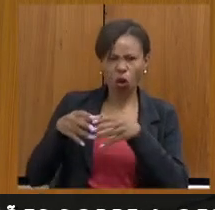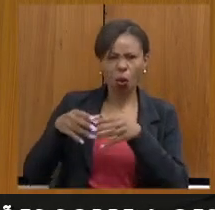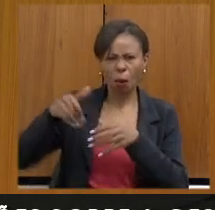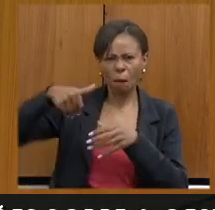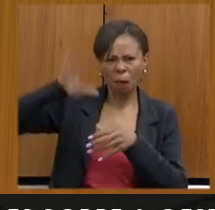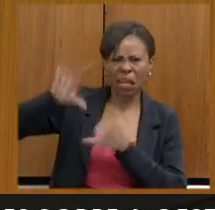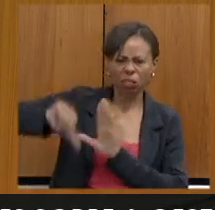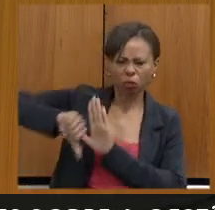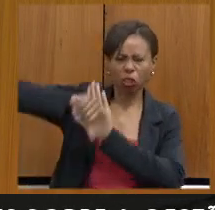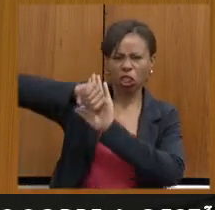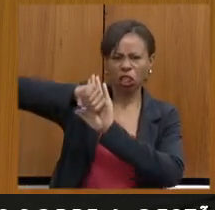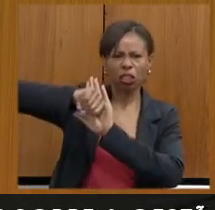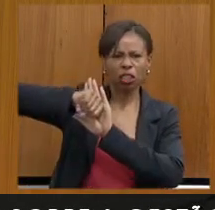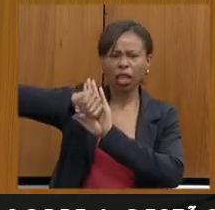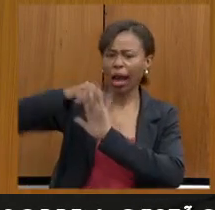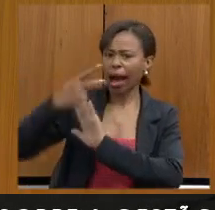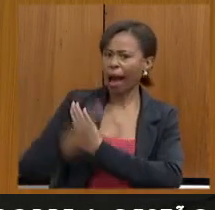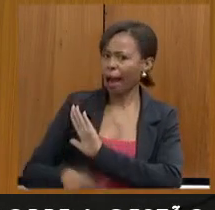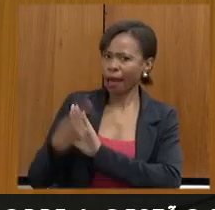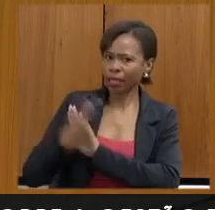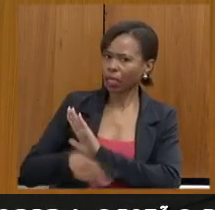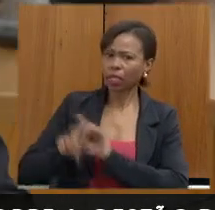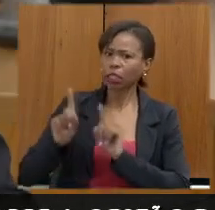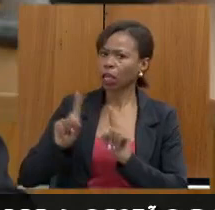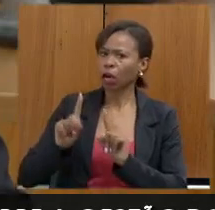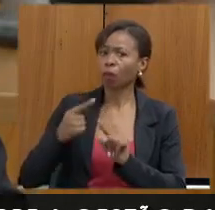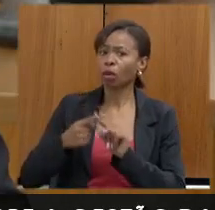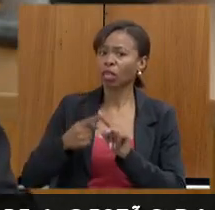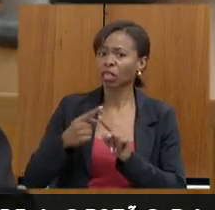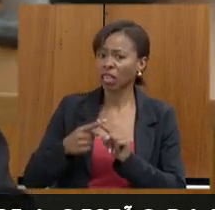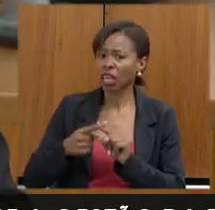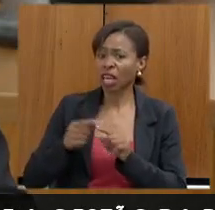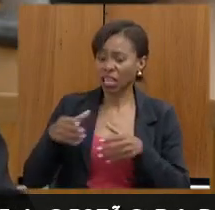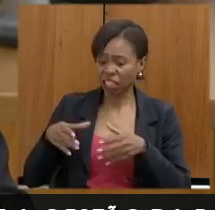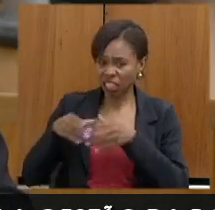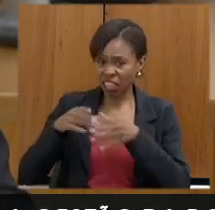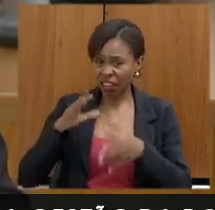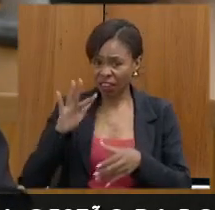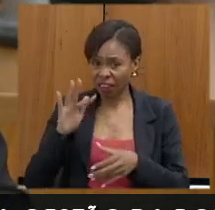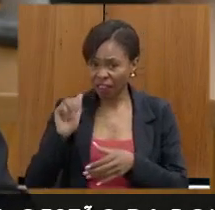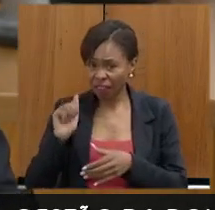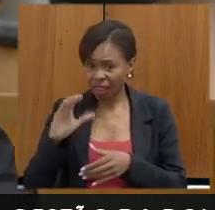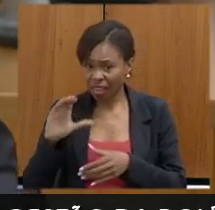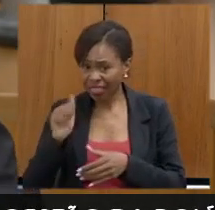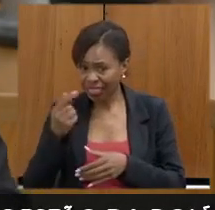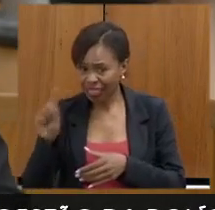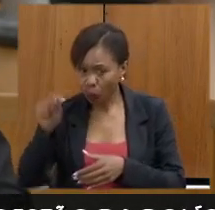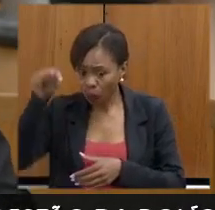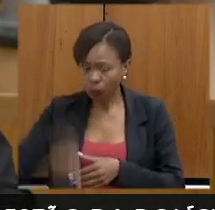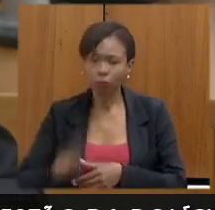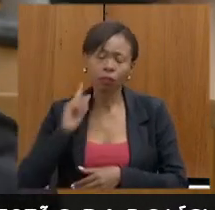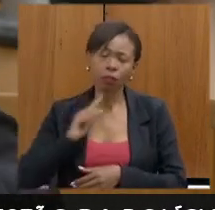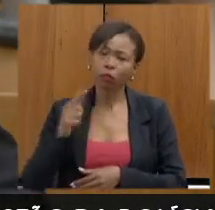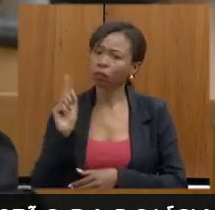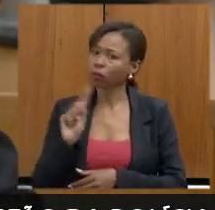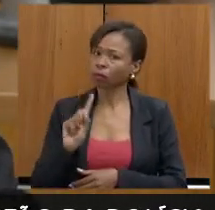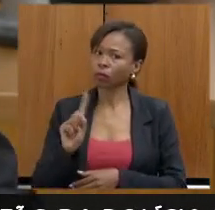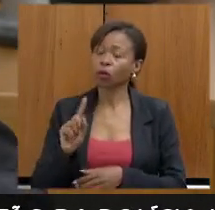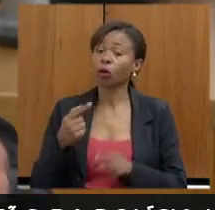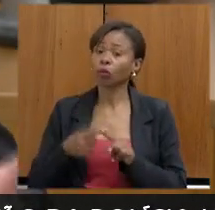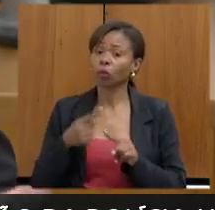finalidade do novo Cangaço aqui justamente porque as facções não então aqui nosso estado e a gente vai ajudar contribui ainda mais nossas emendas são